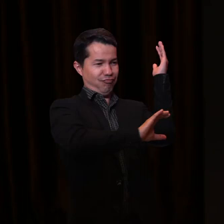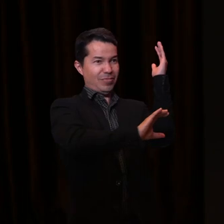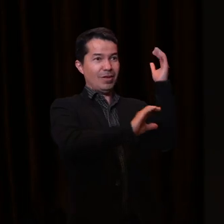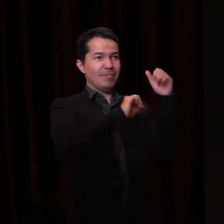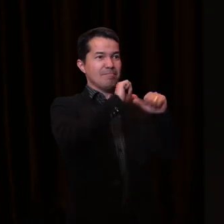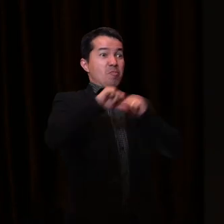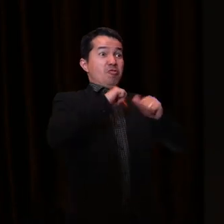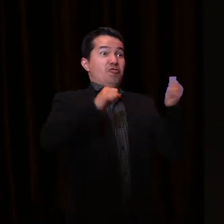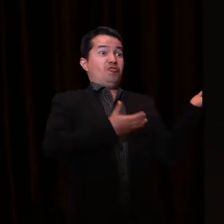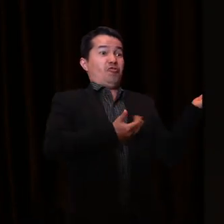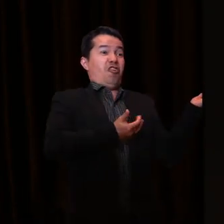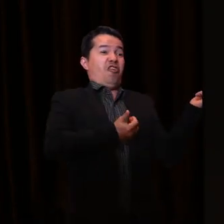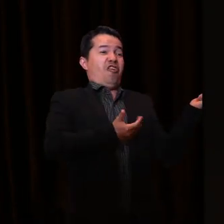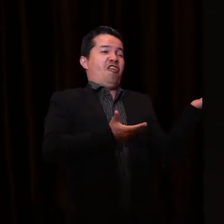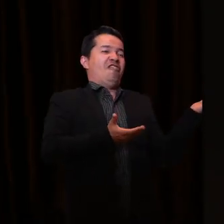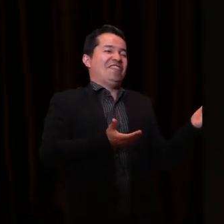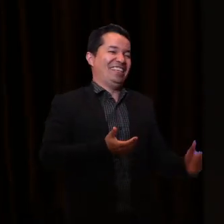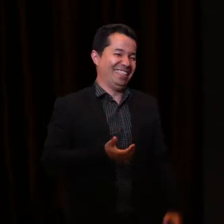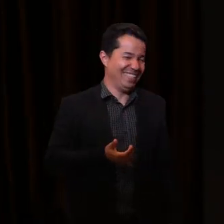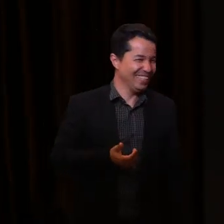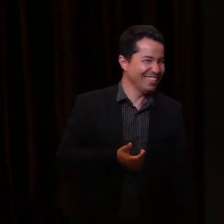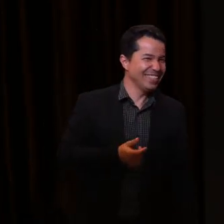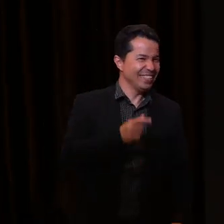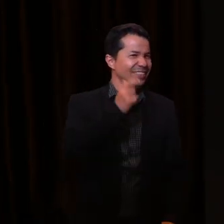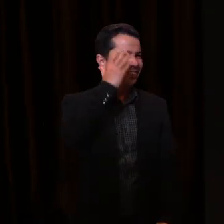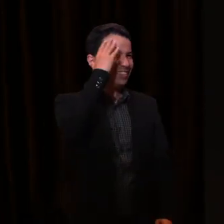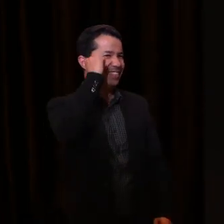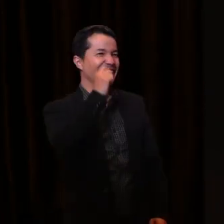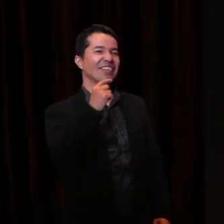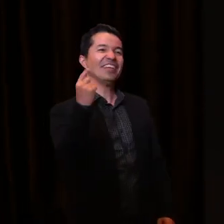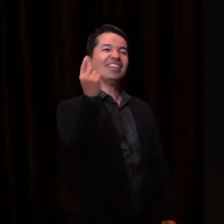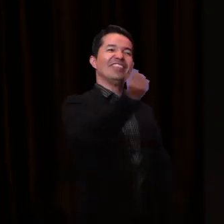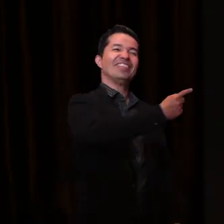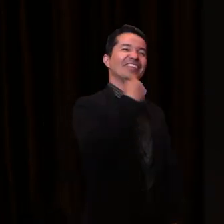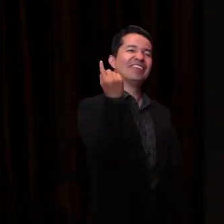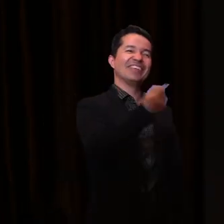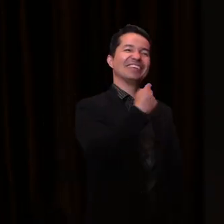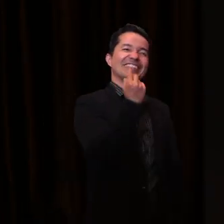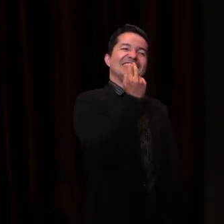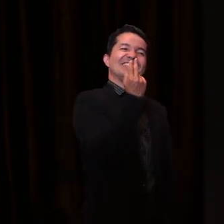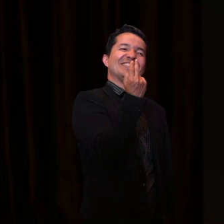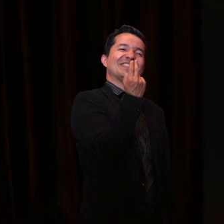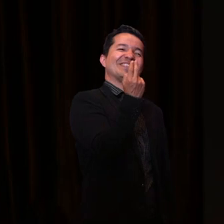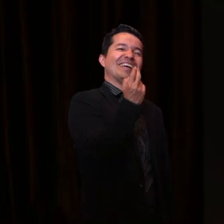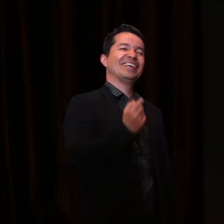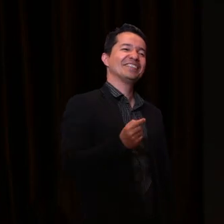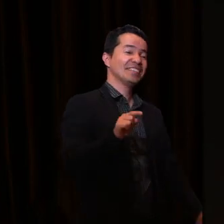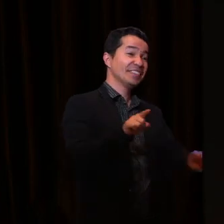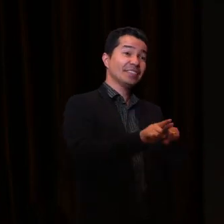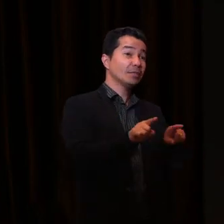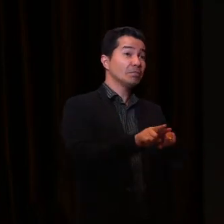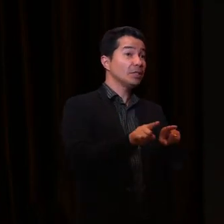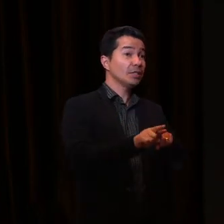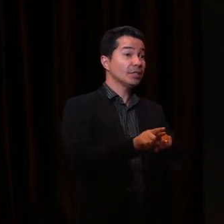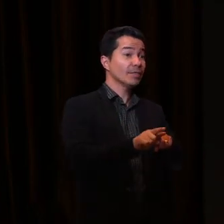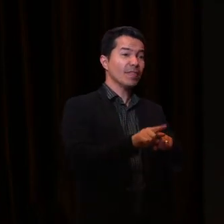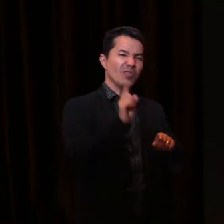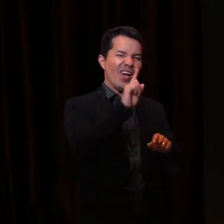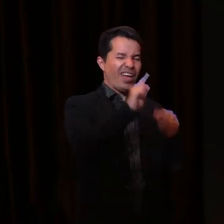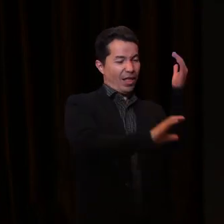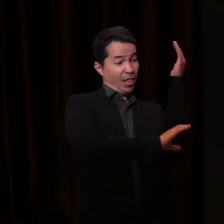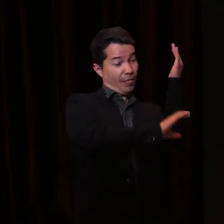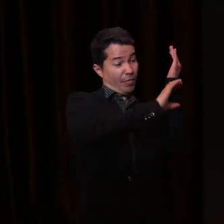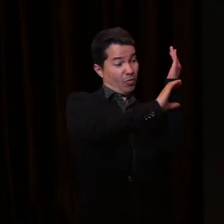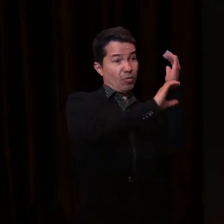Deus brota dentro da gente, a gente recebe uma nova vida. Tem gente